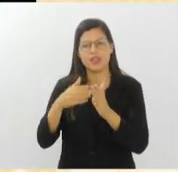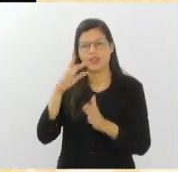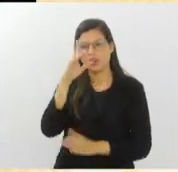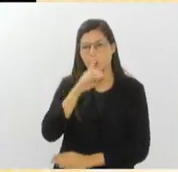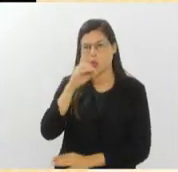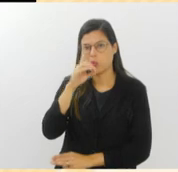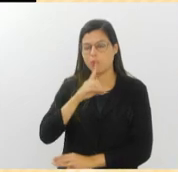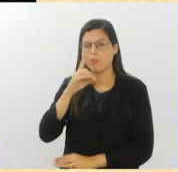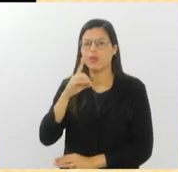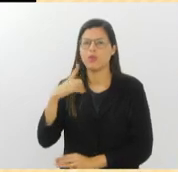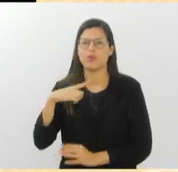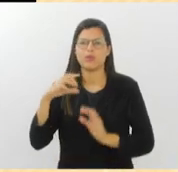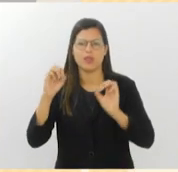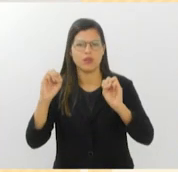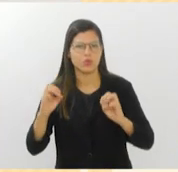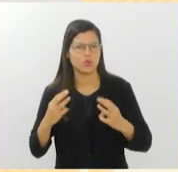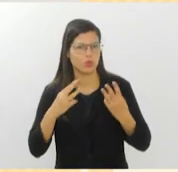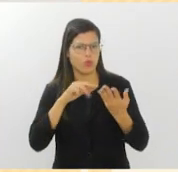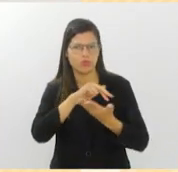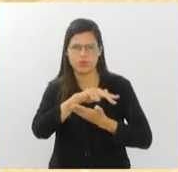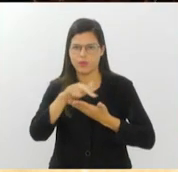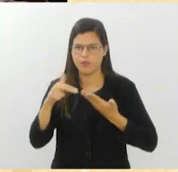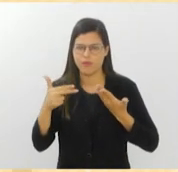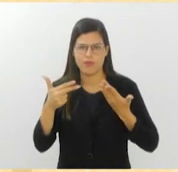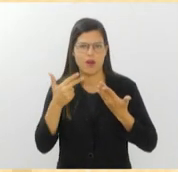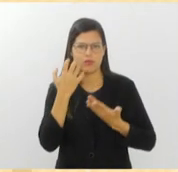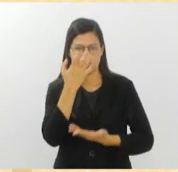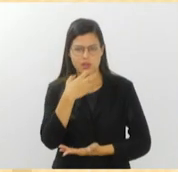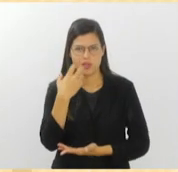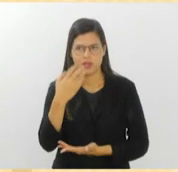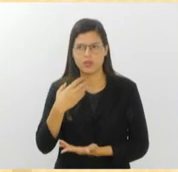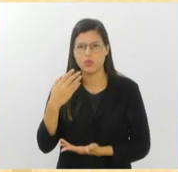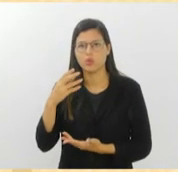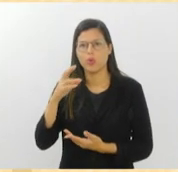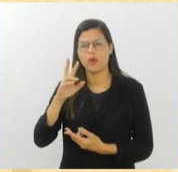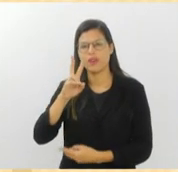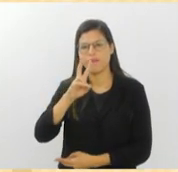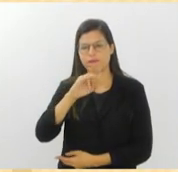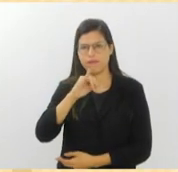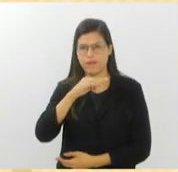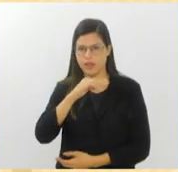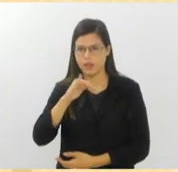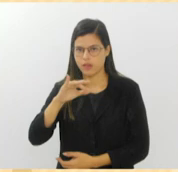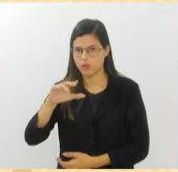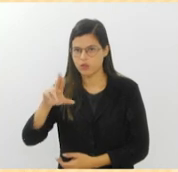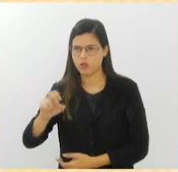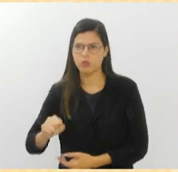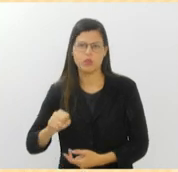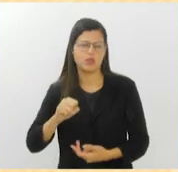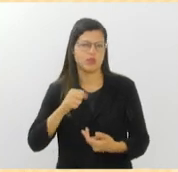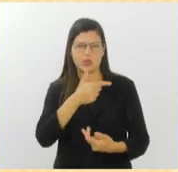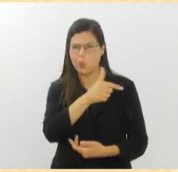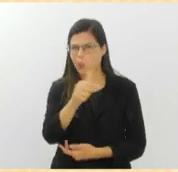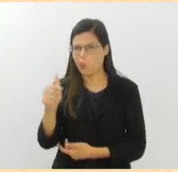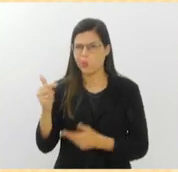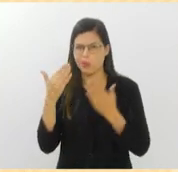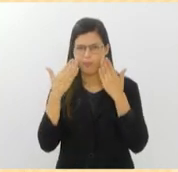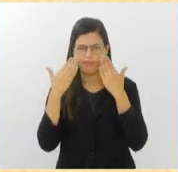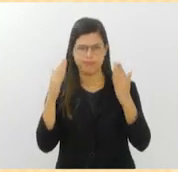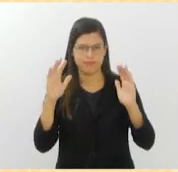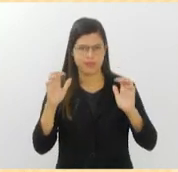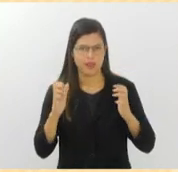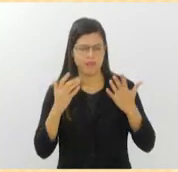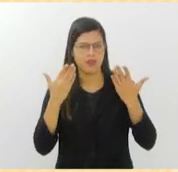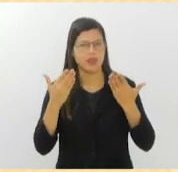o município com shows de diversos artistas. Os cantores Vinícius Fragoso e Cesário Ramos se apresentam na festa e